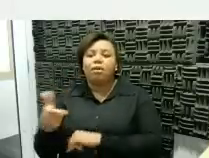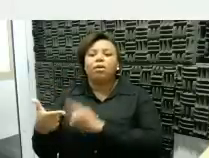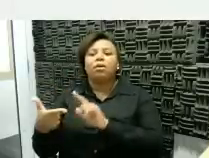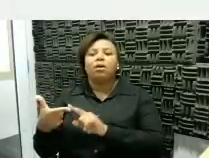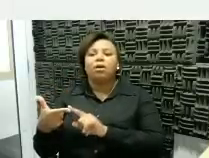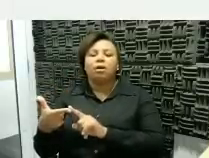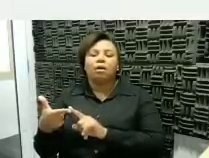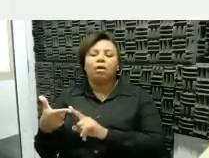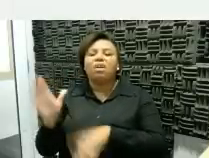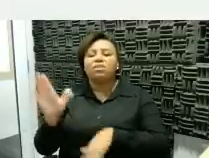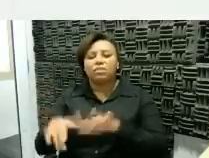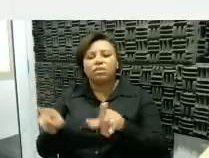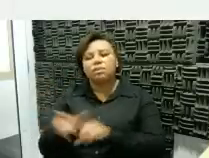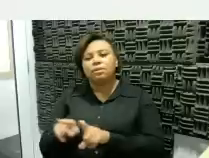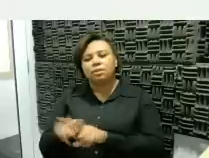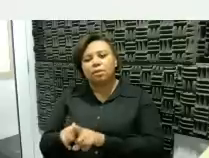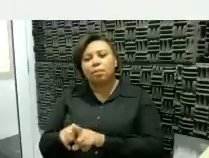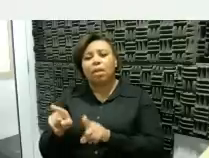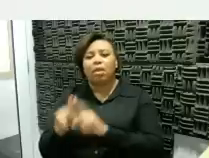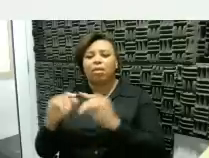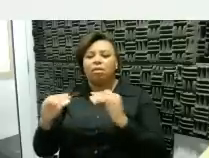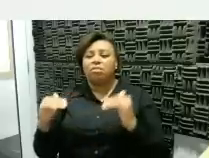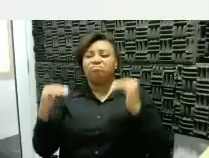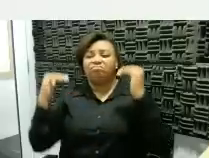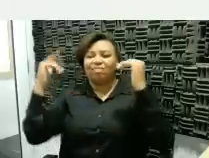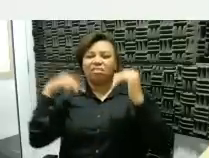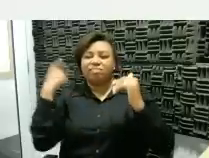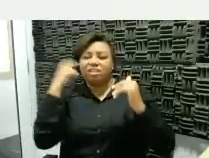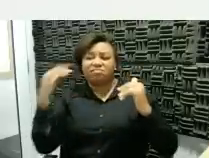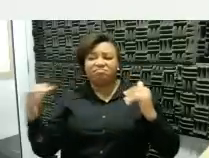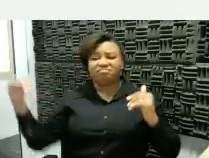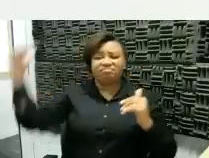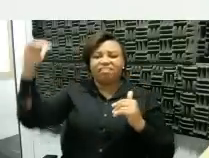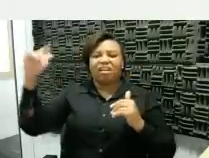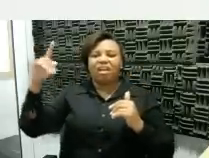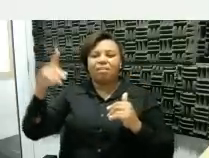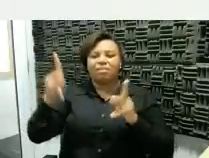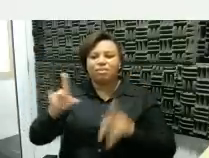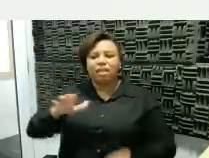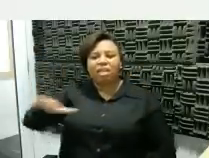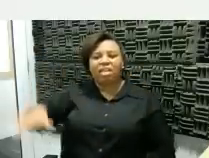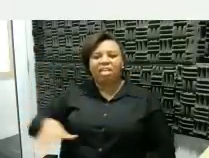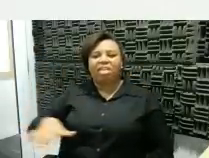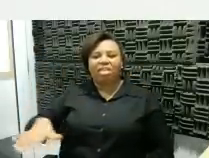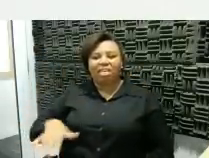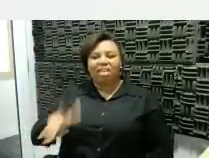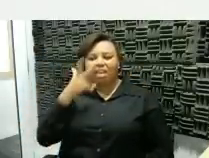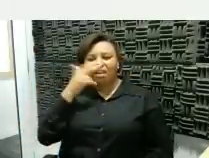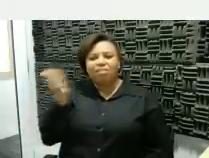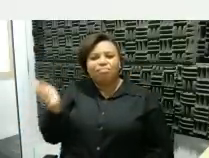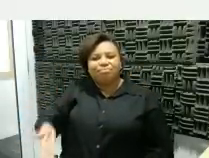hierarquiza coloca elas hierarquizar coloca elas como inferiores muitas vezes a